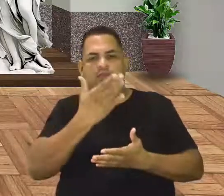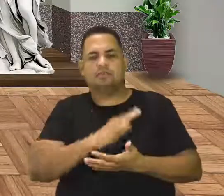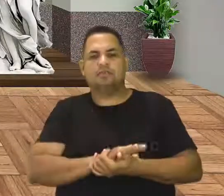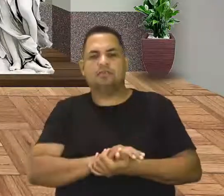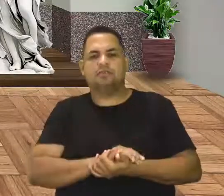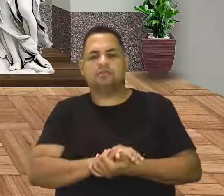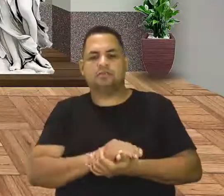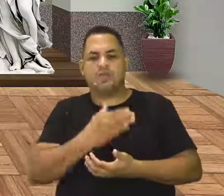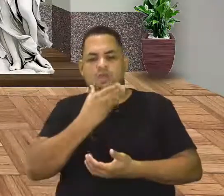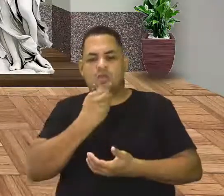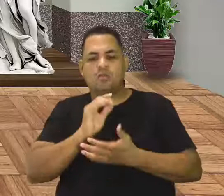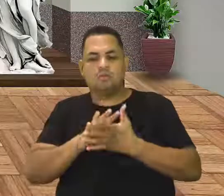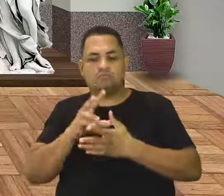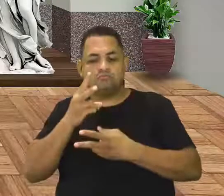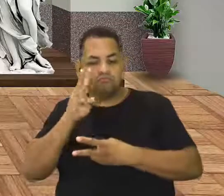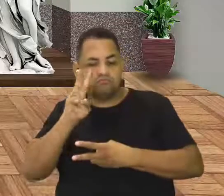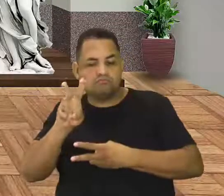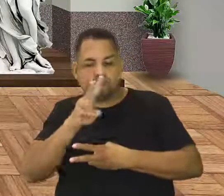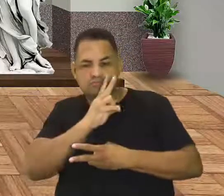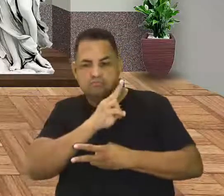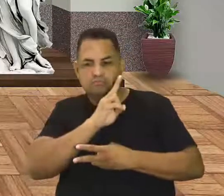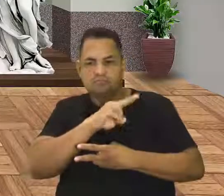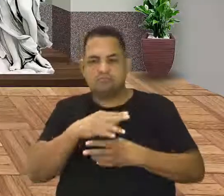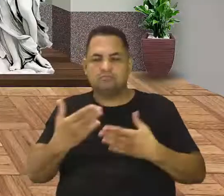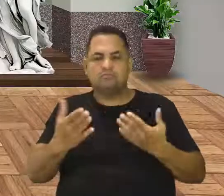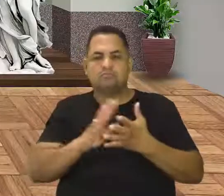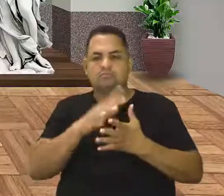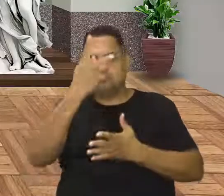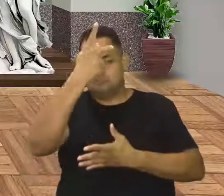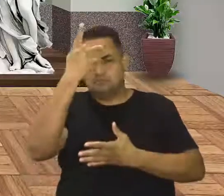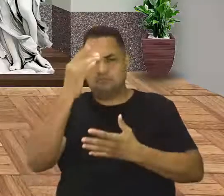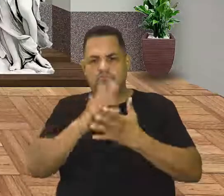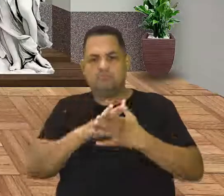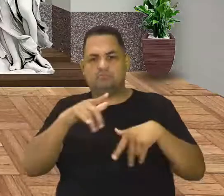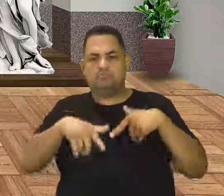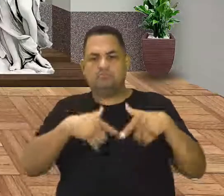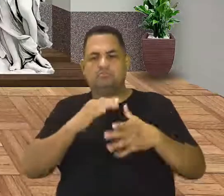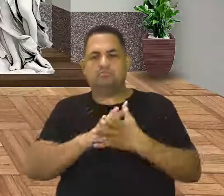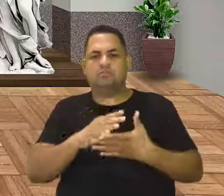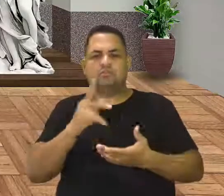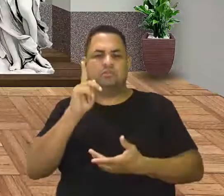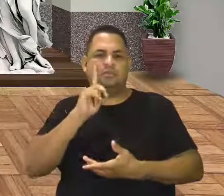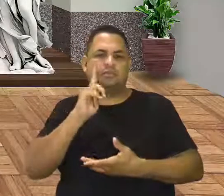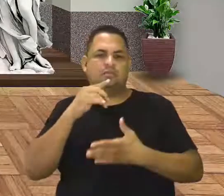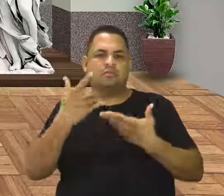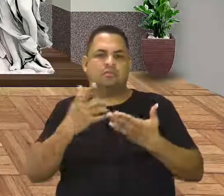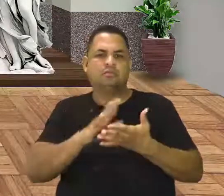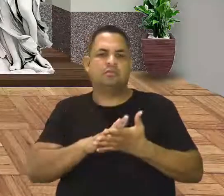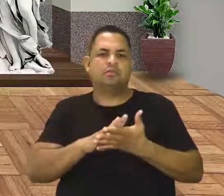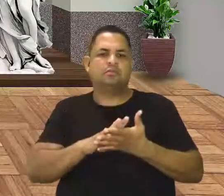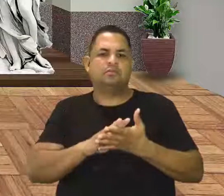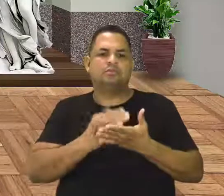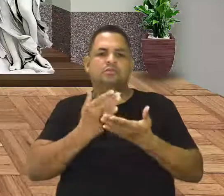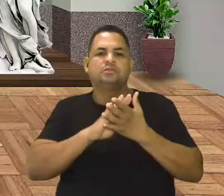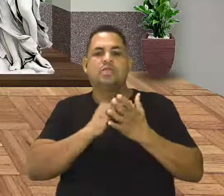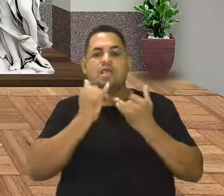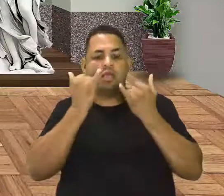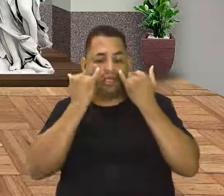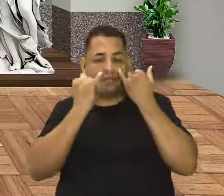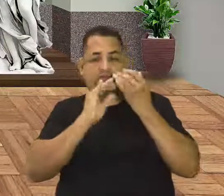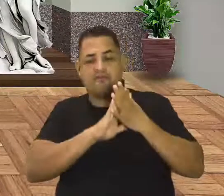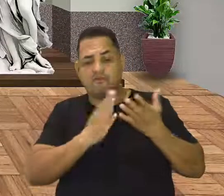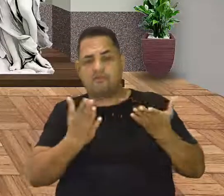ali da da região da frente estão a pessoas que trabalhavam pelos americanos e que passava informações